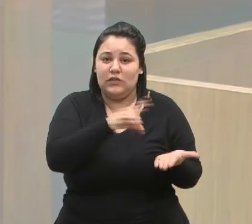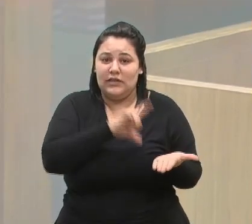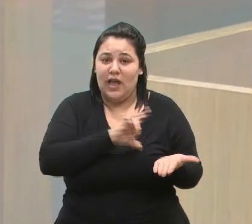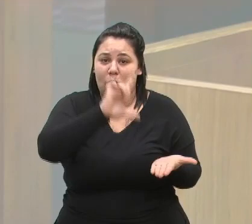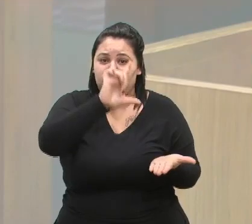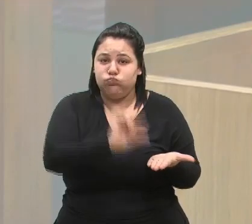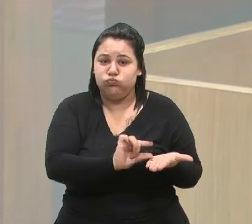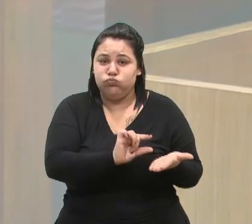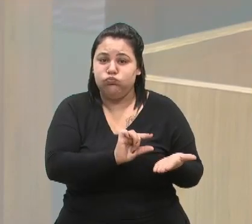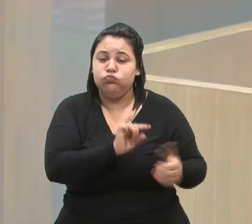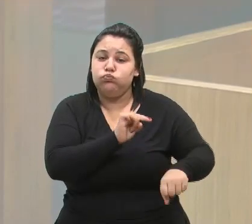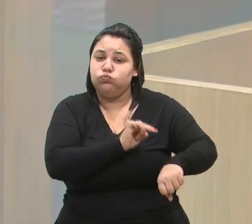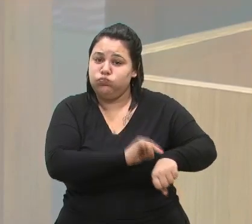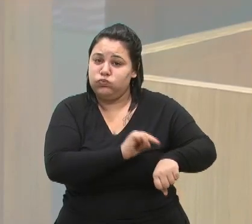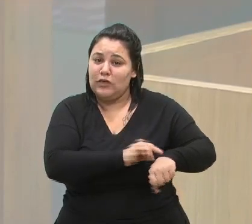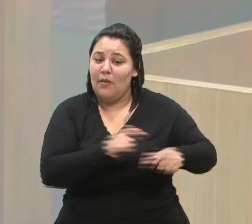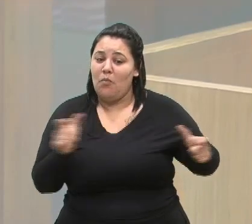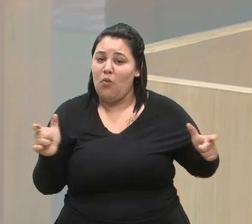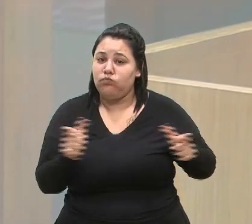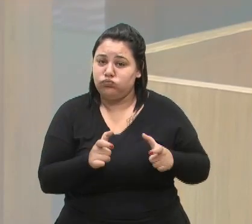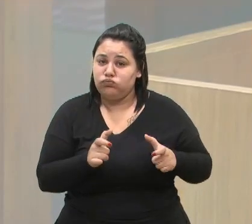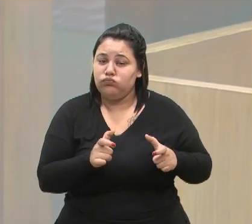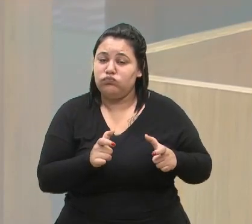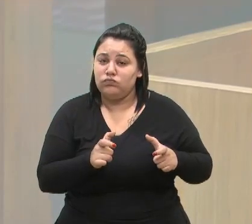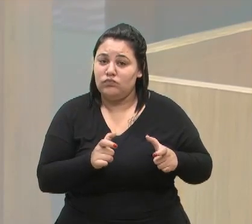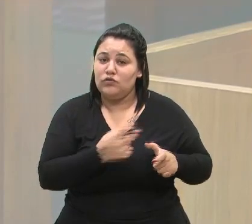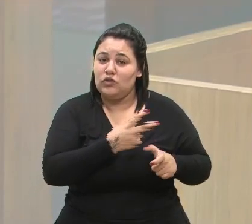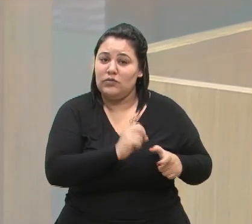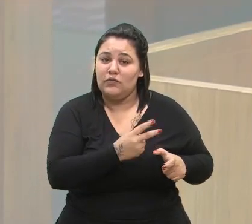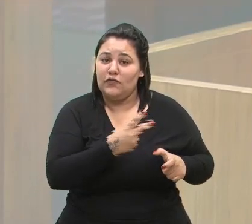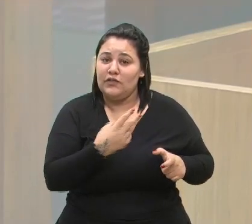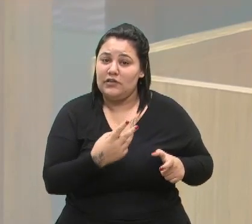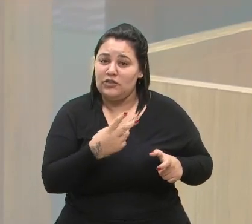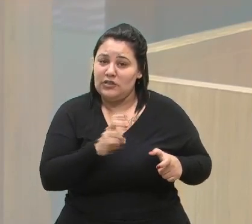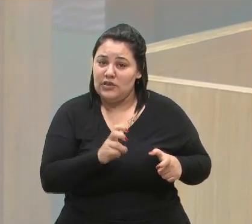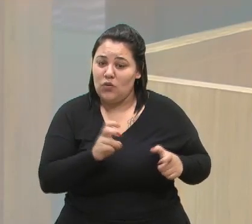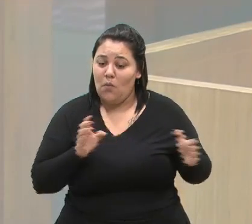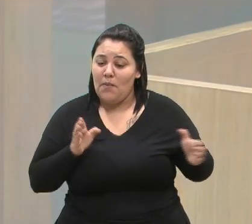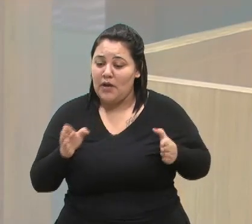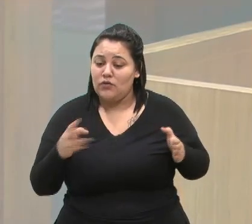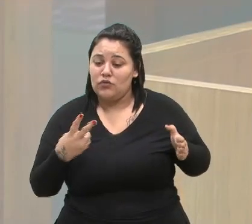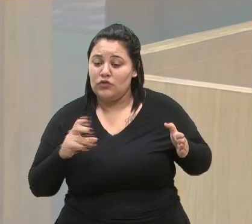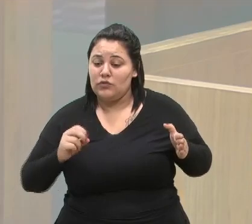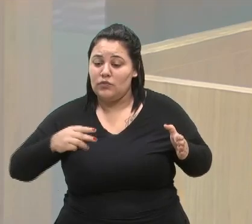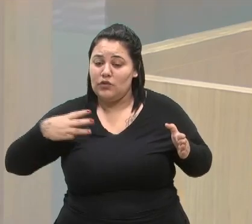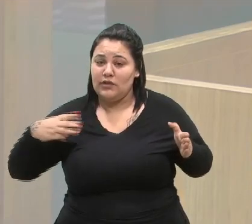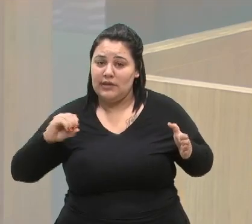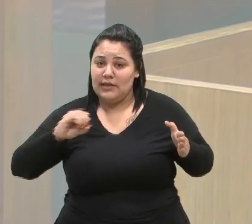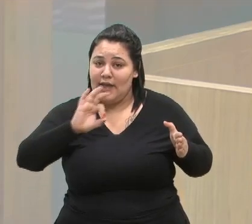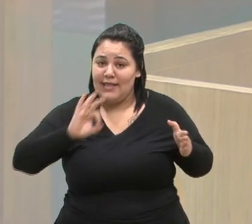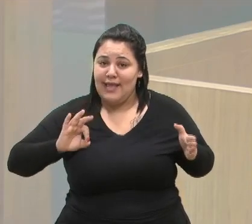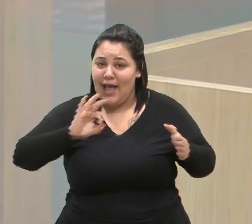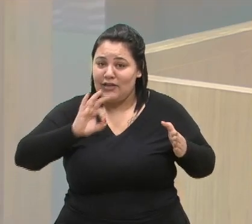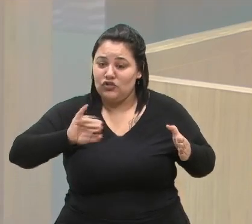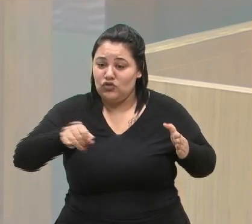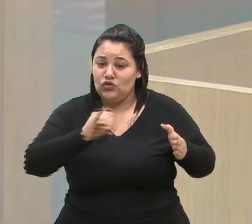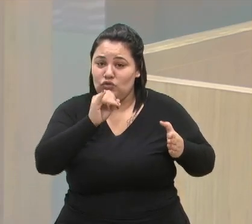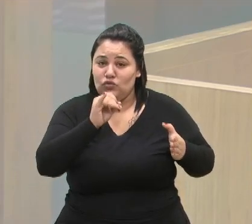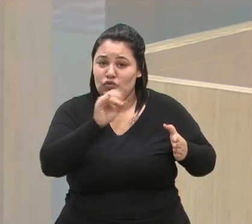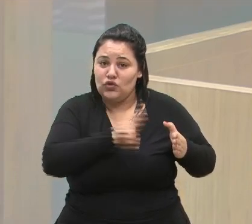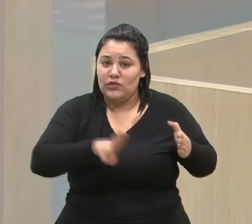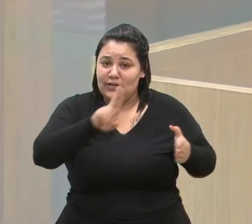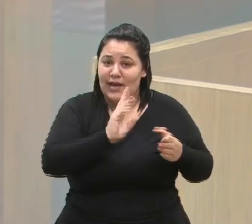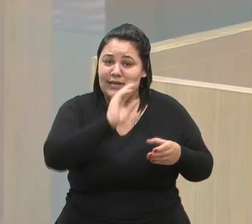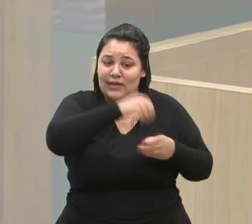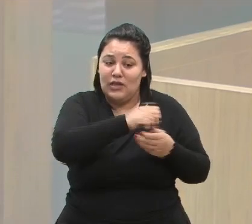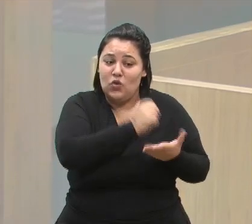temporária de 2025 a 2030 das taxas de juros aplicadas aos contratos de refinanciamento